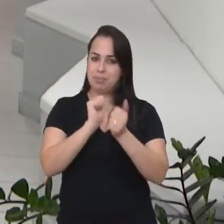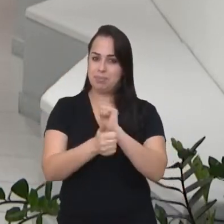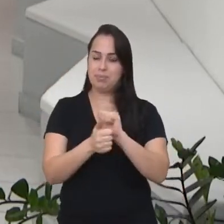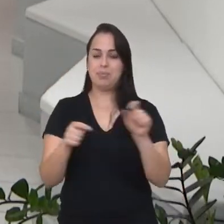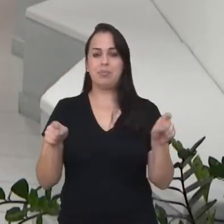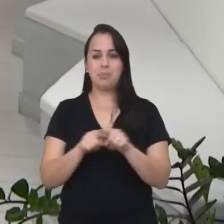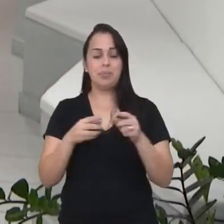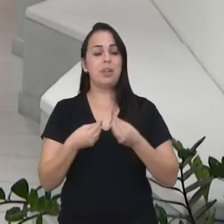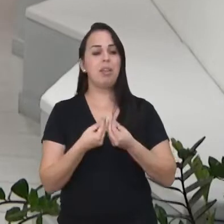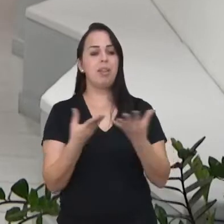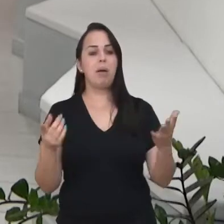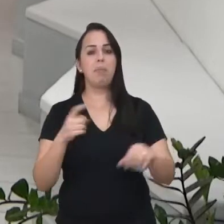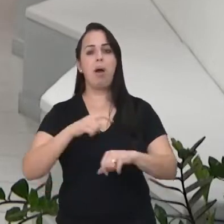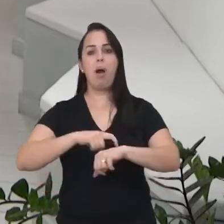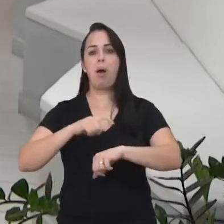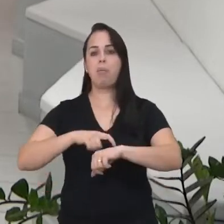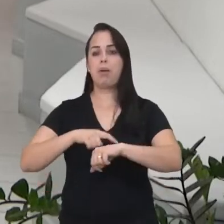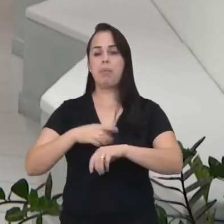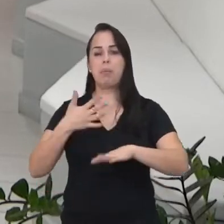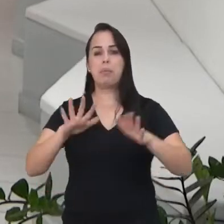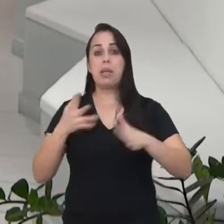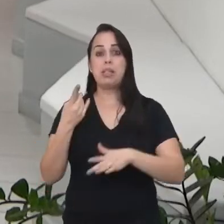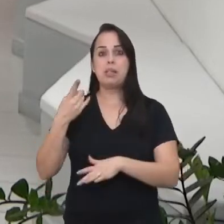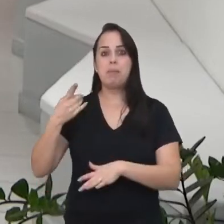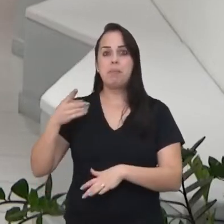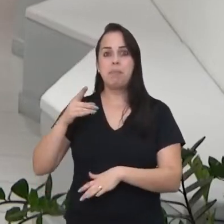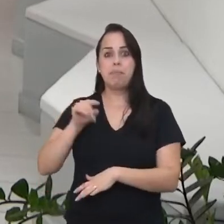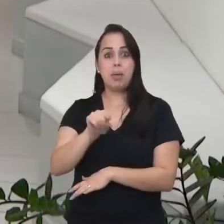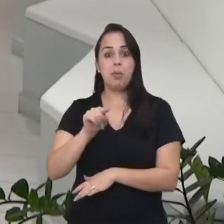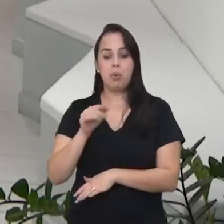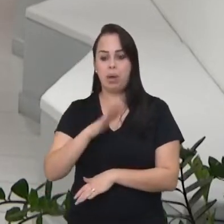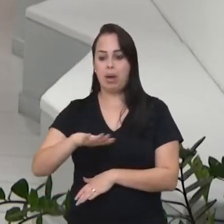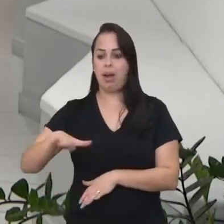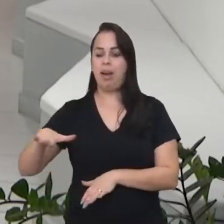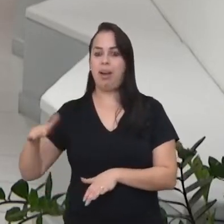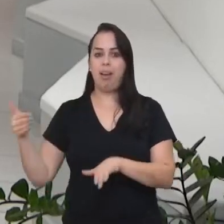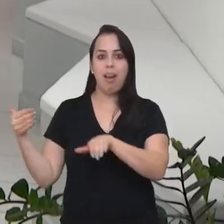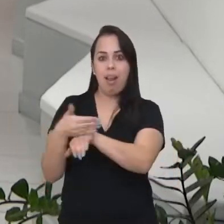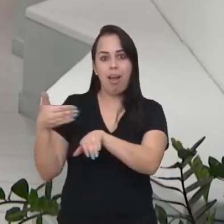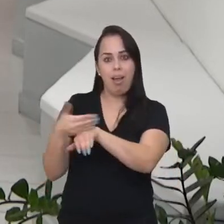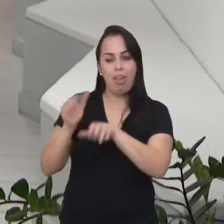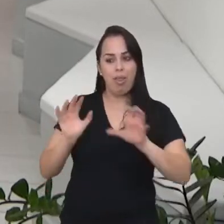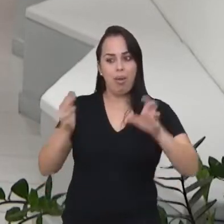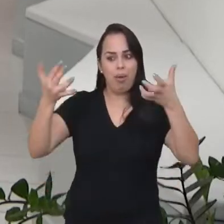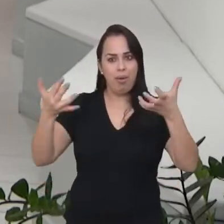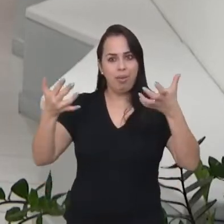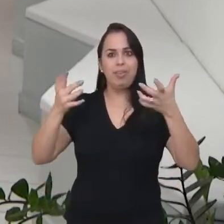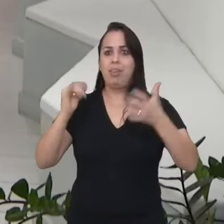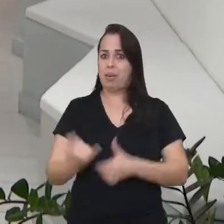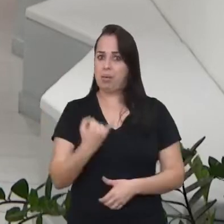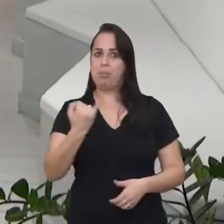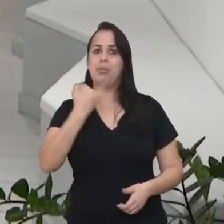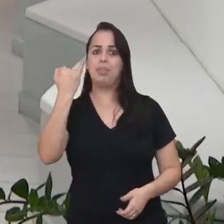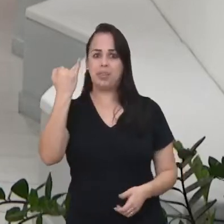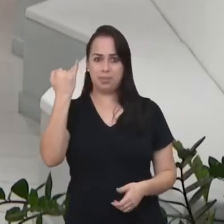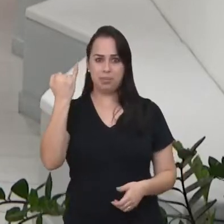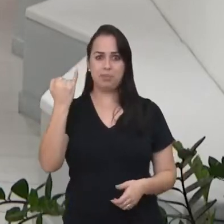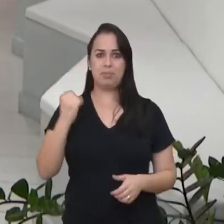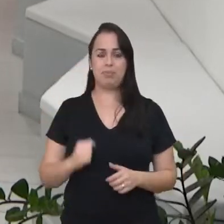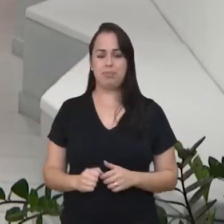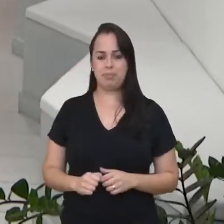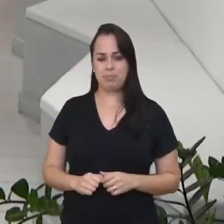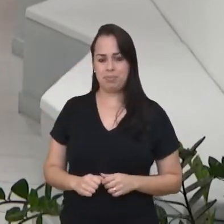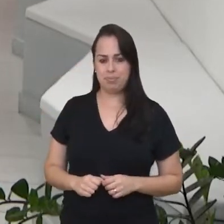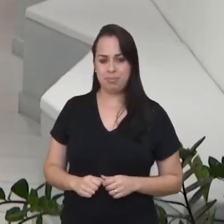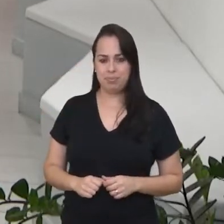propiciar momentos como esse de hoje, de ver mais de 1.000 crianças numa abertura de um evento tão importante como esses jogos da rede de